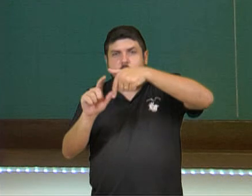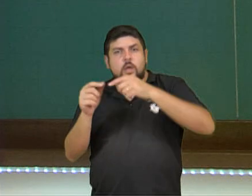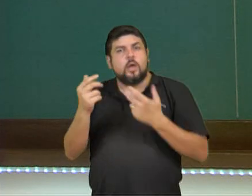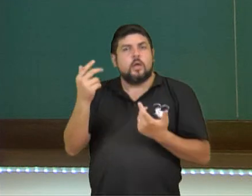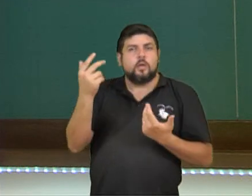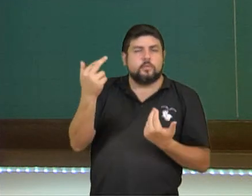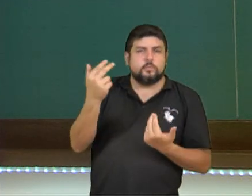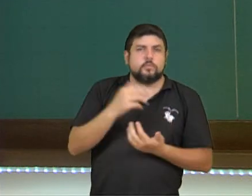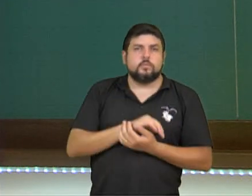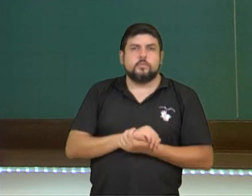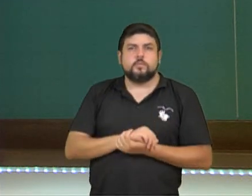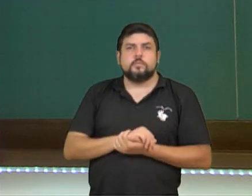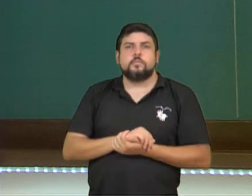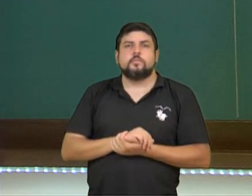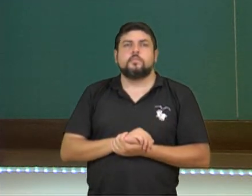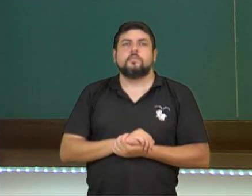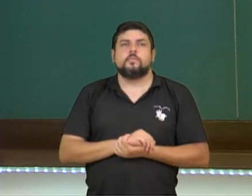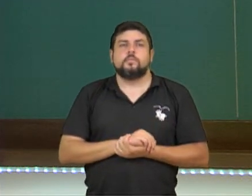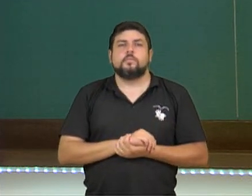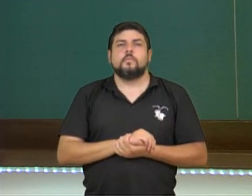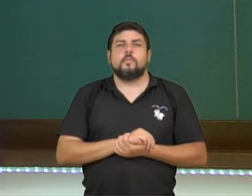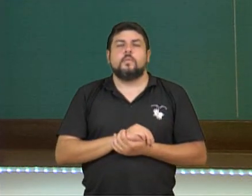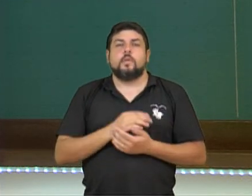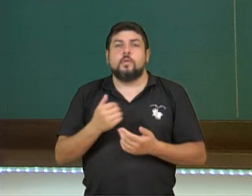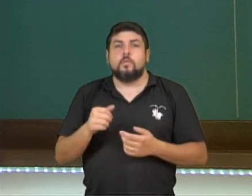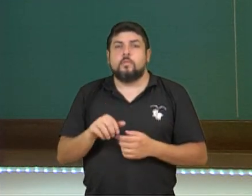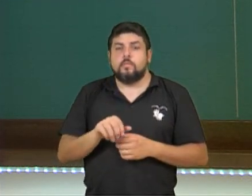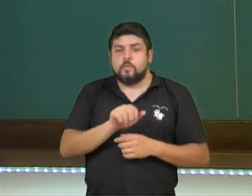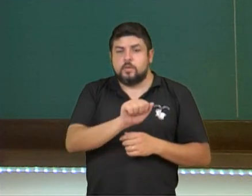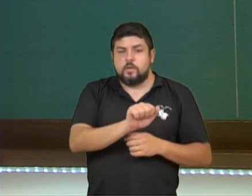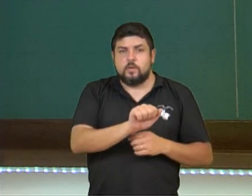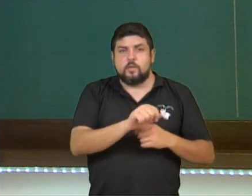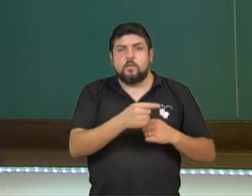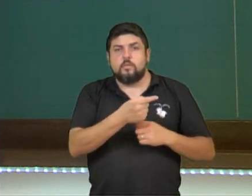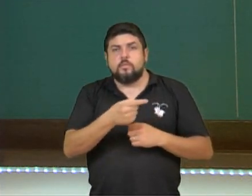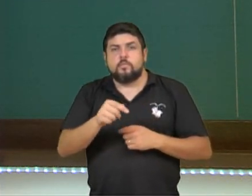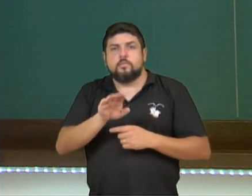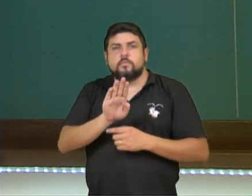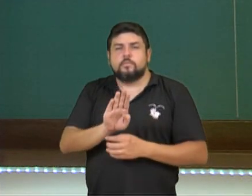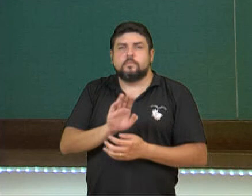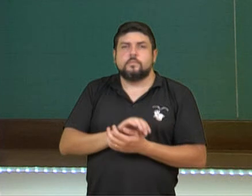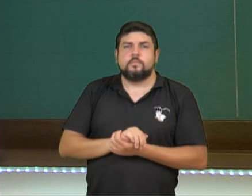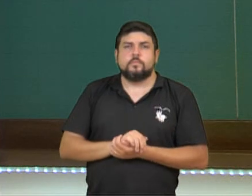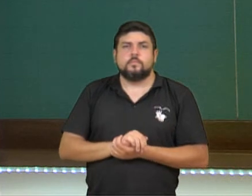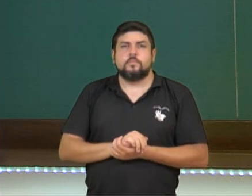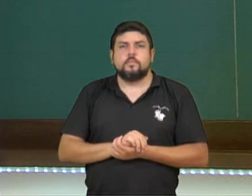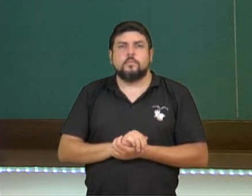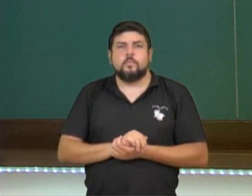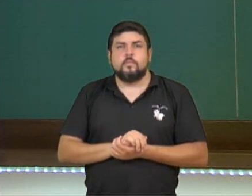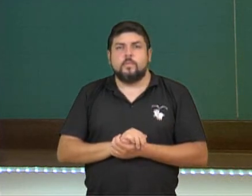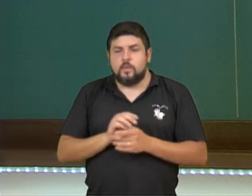foi tirado B. Então, este comprimento é A menos B. E